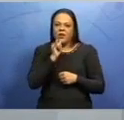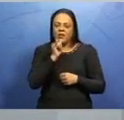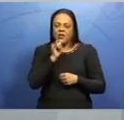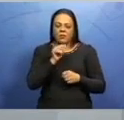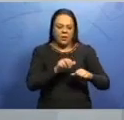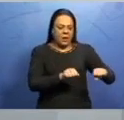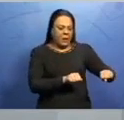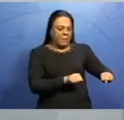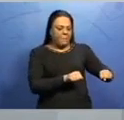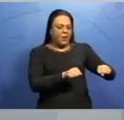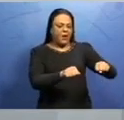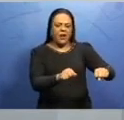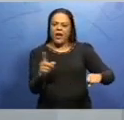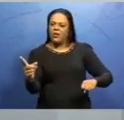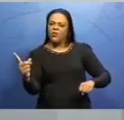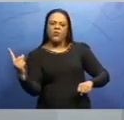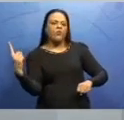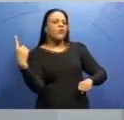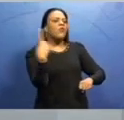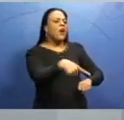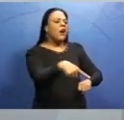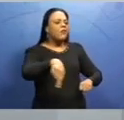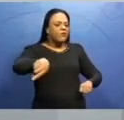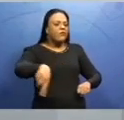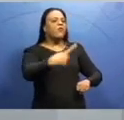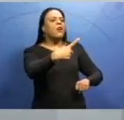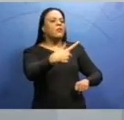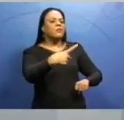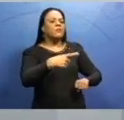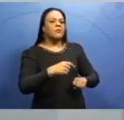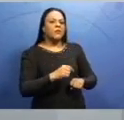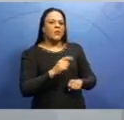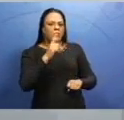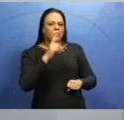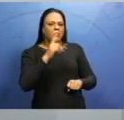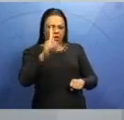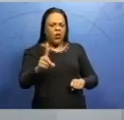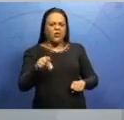hoje. Estou dando uma ordem, né? Estou mandando.